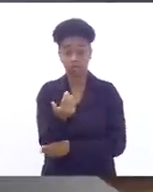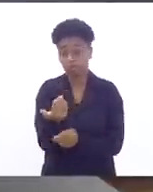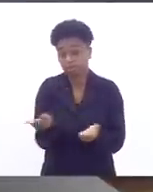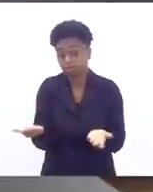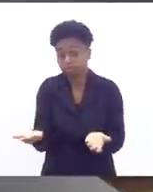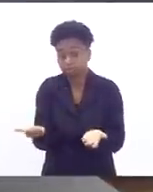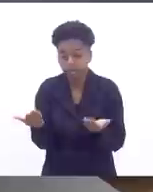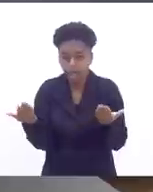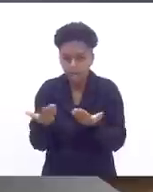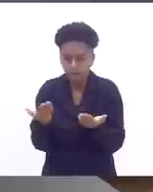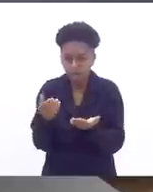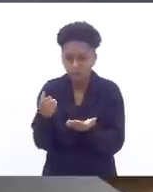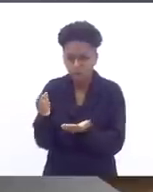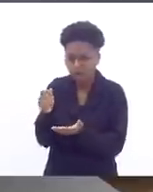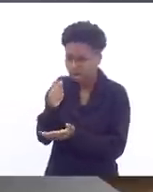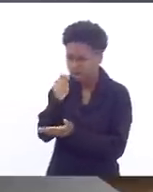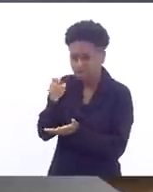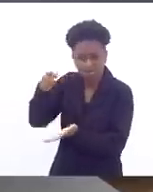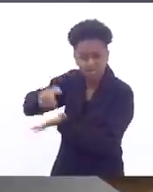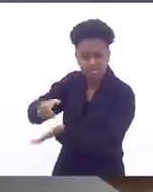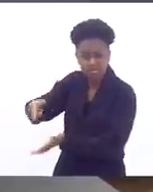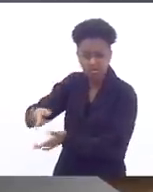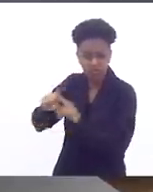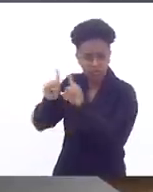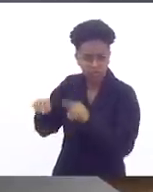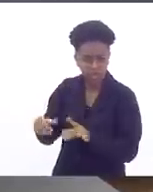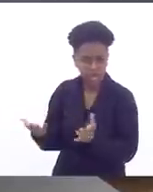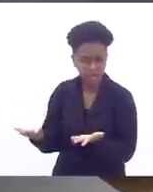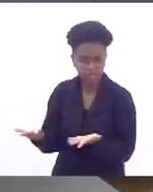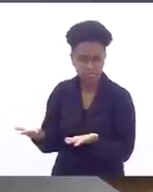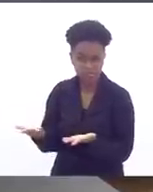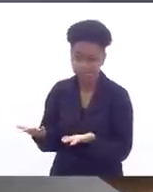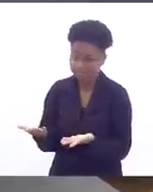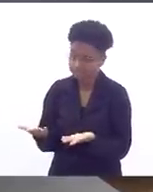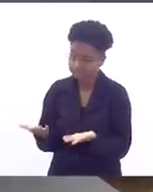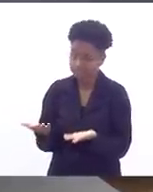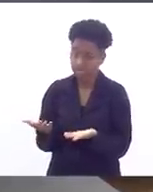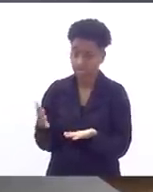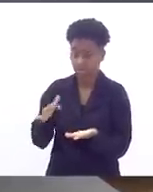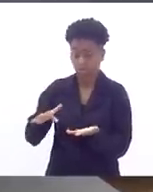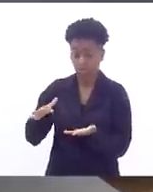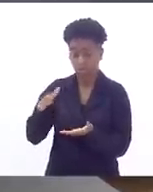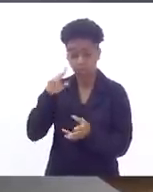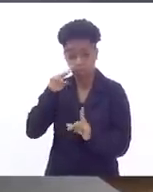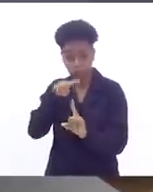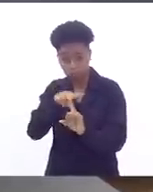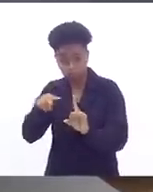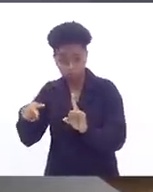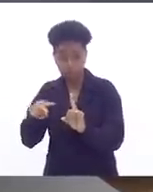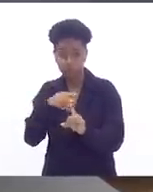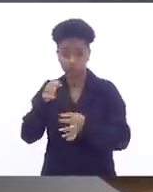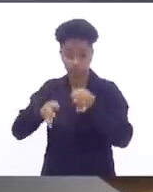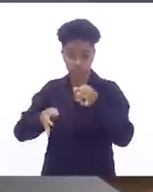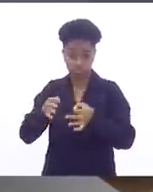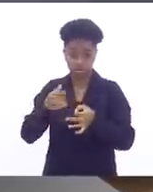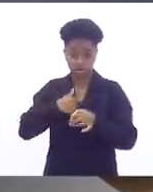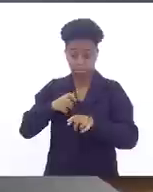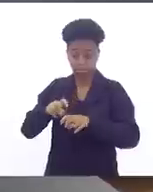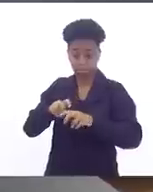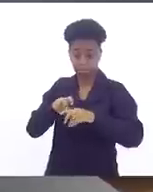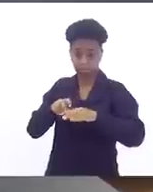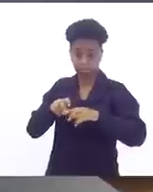é punir o servidor né no entendimento jurídico quando eu tô atrás de uma mesa tudo